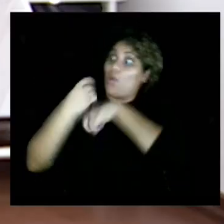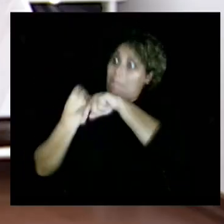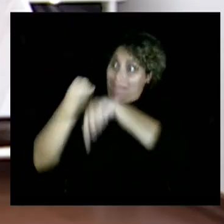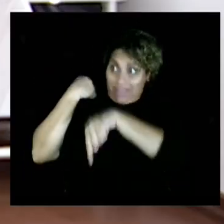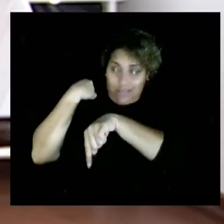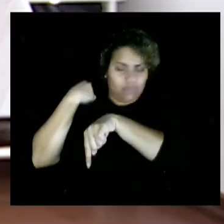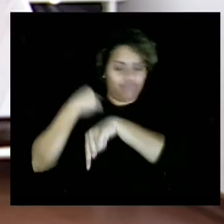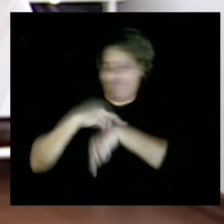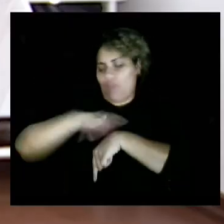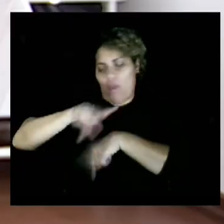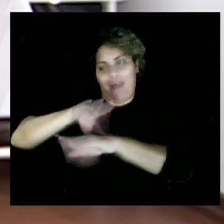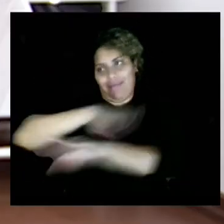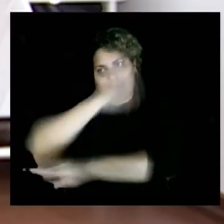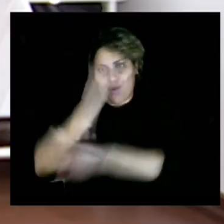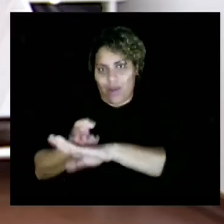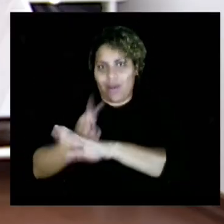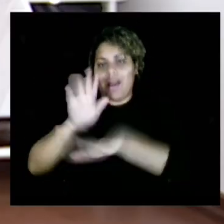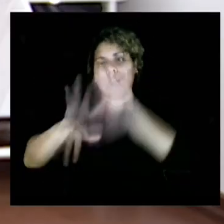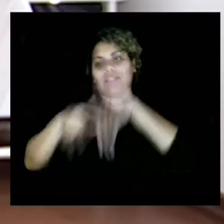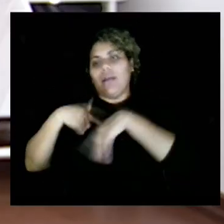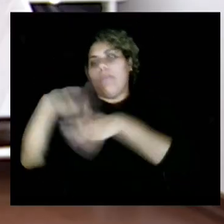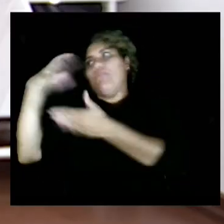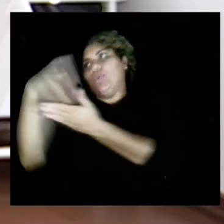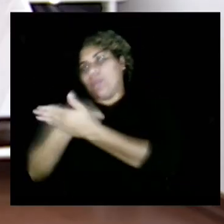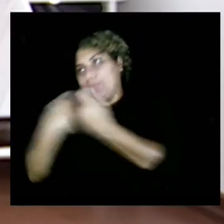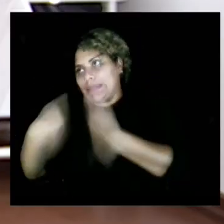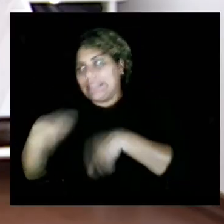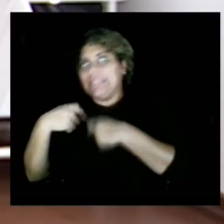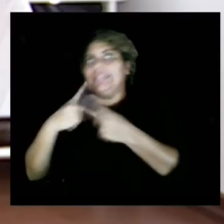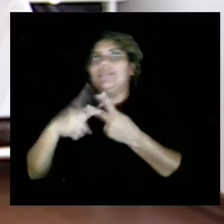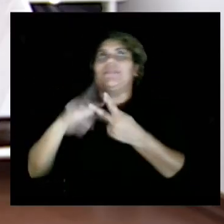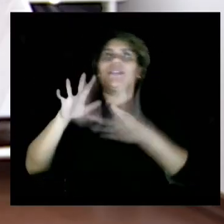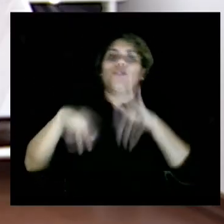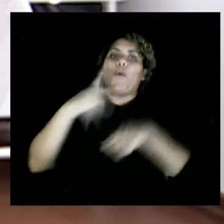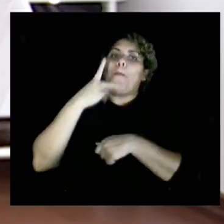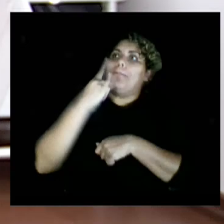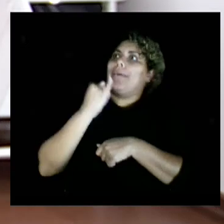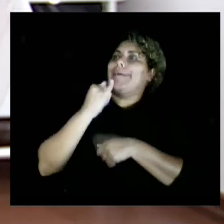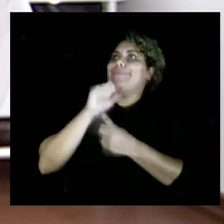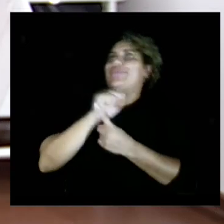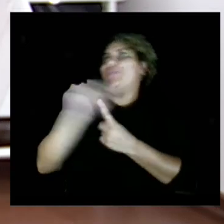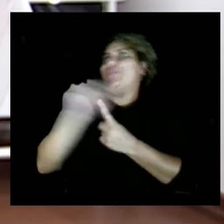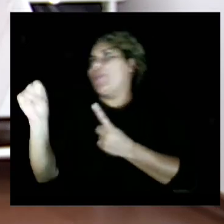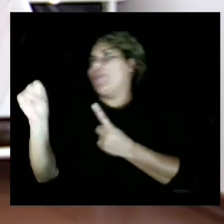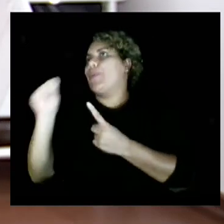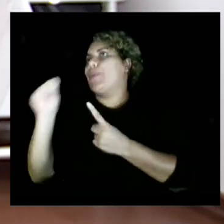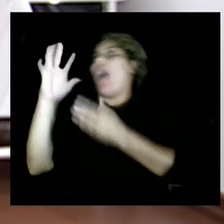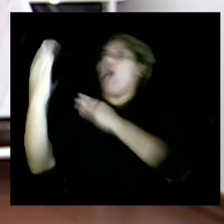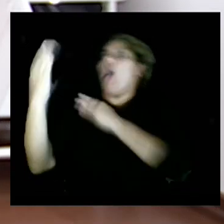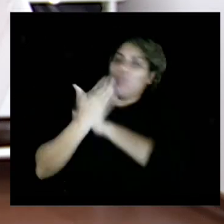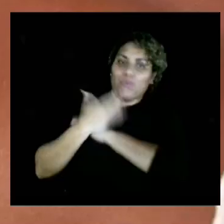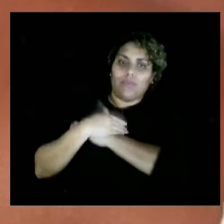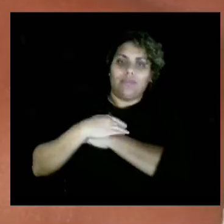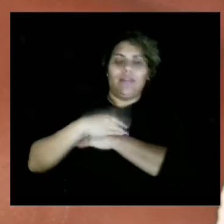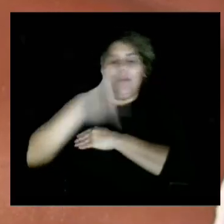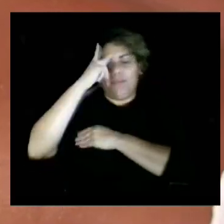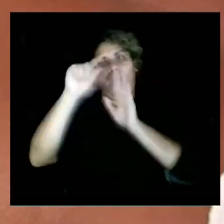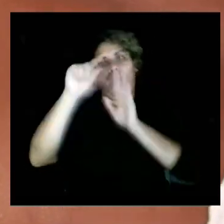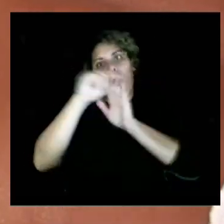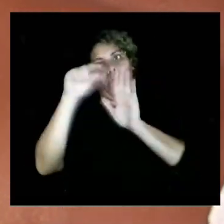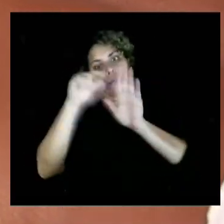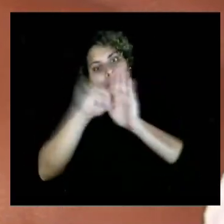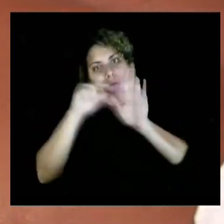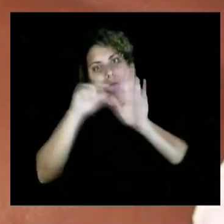para buscar, a mãe pega, o sogro pega. A lista de pessoas para buscar eles na escola